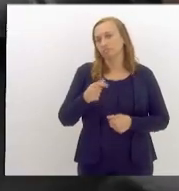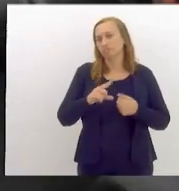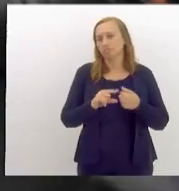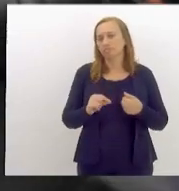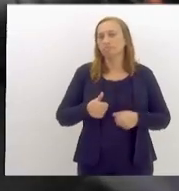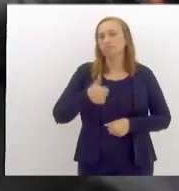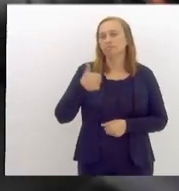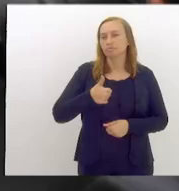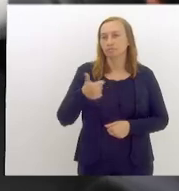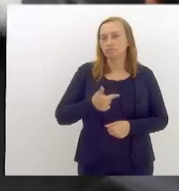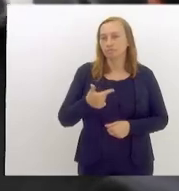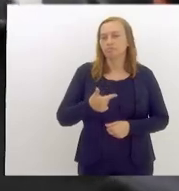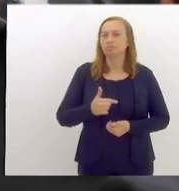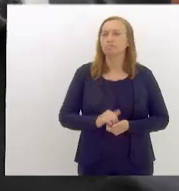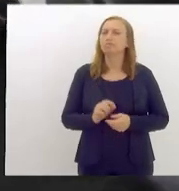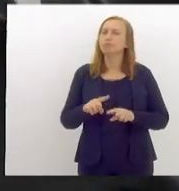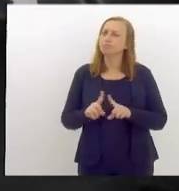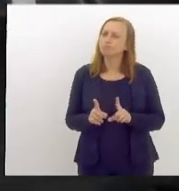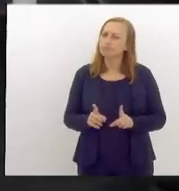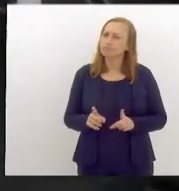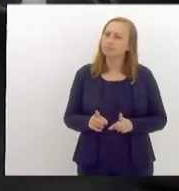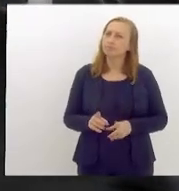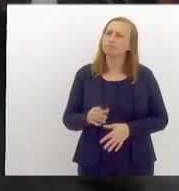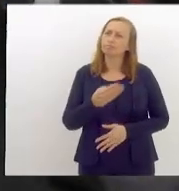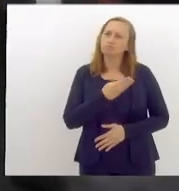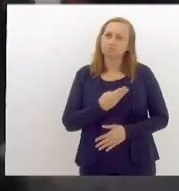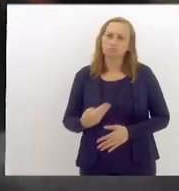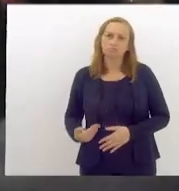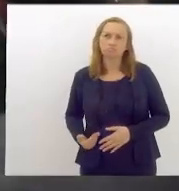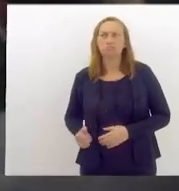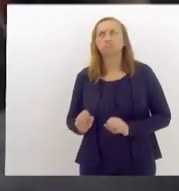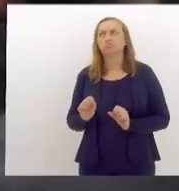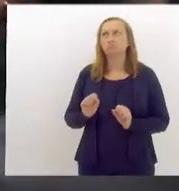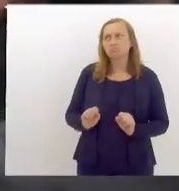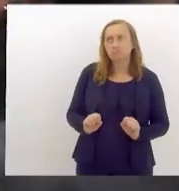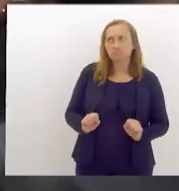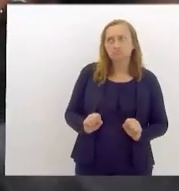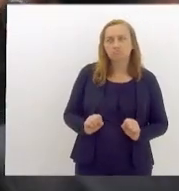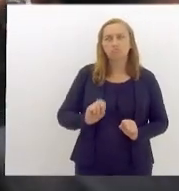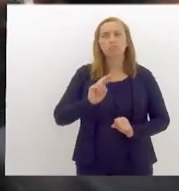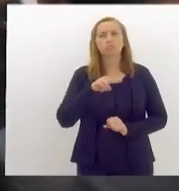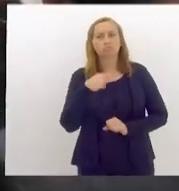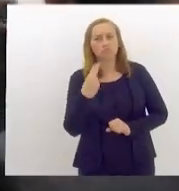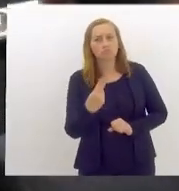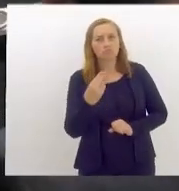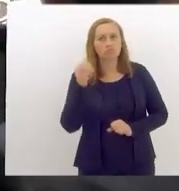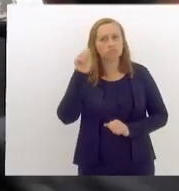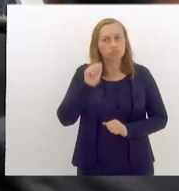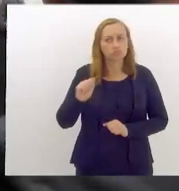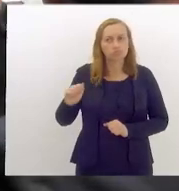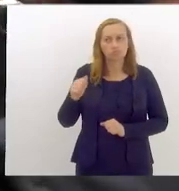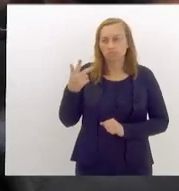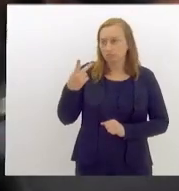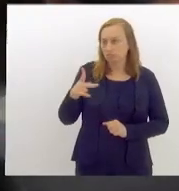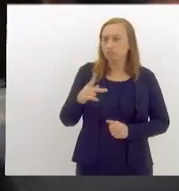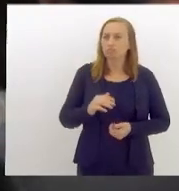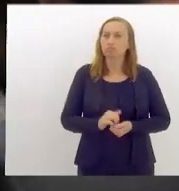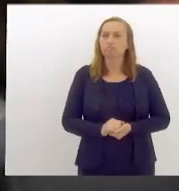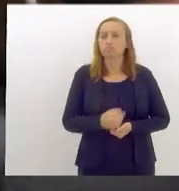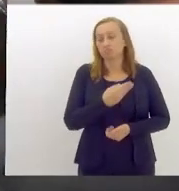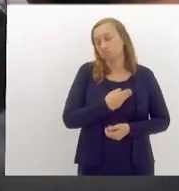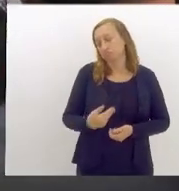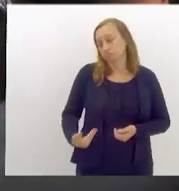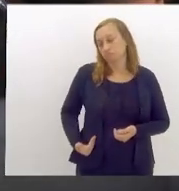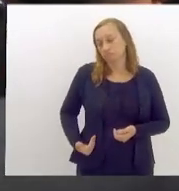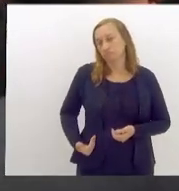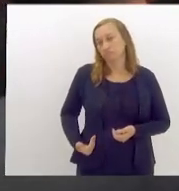segundo mas talvez o governador ou que sá os assessores dele que o